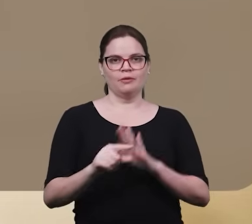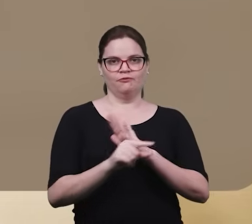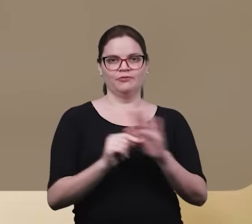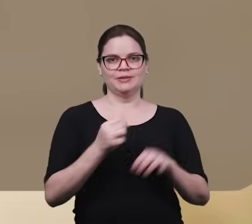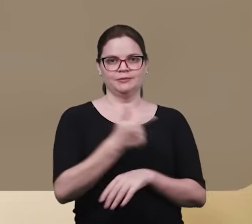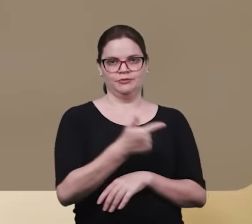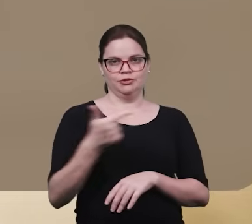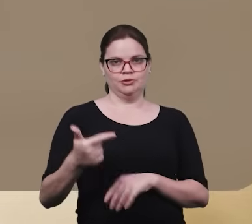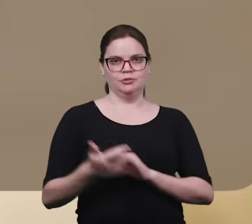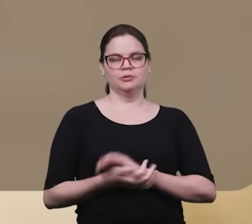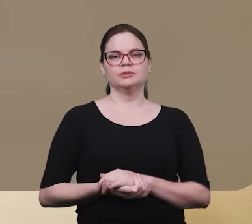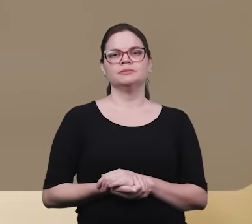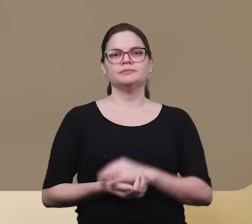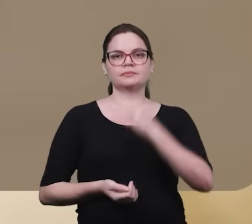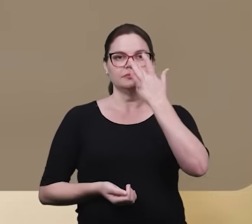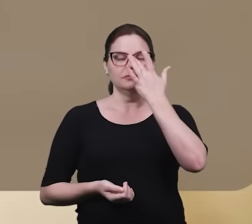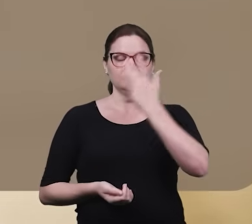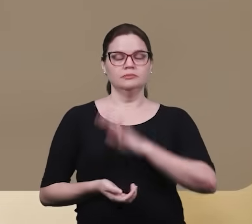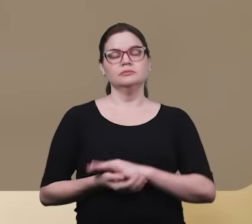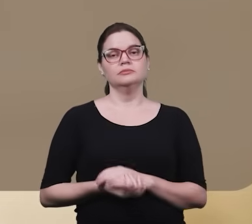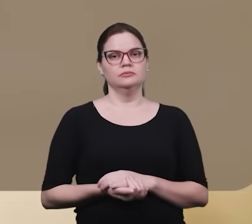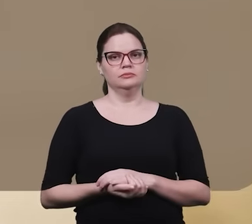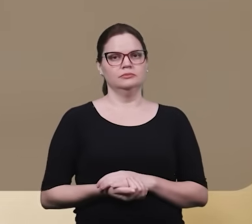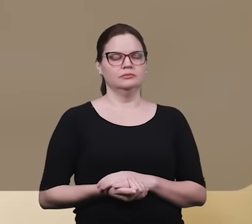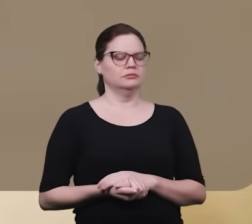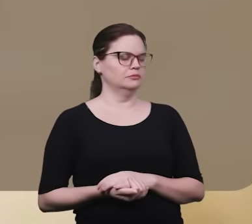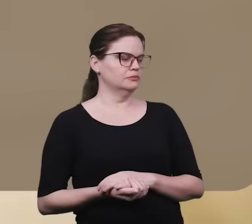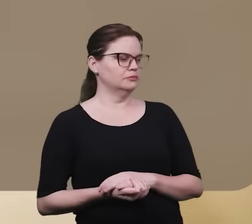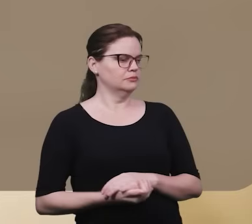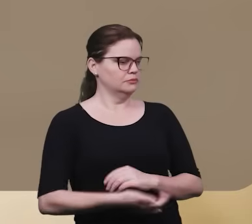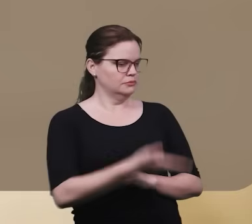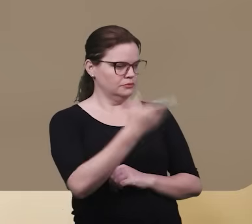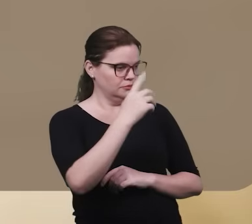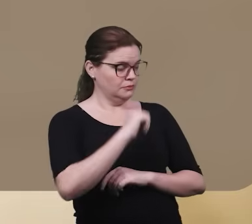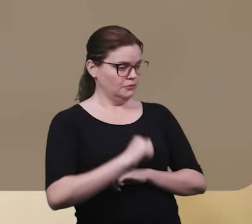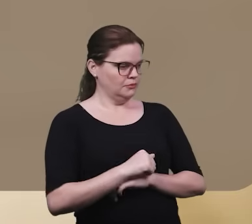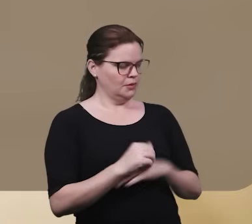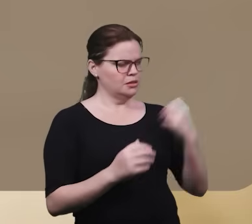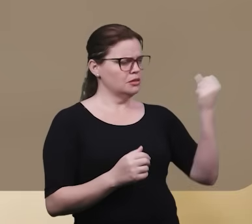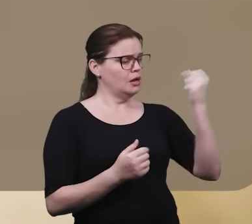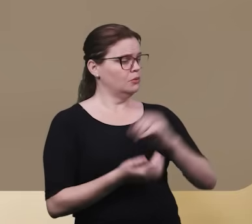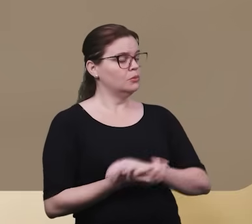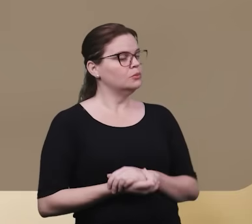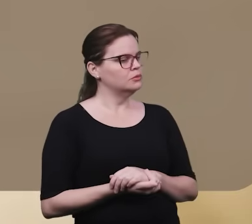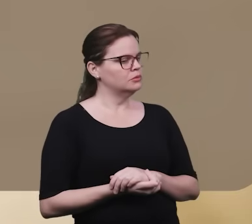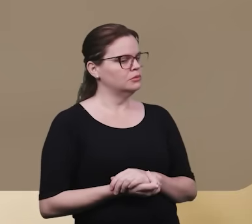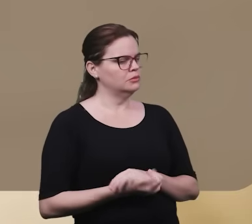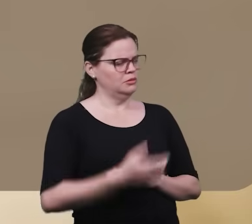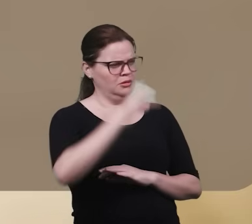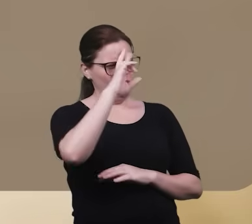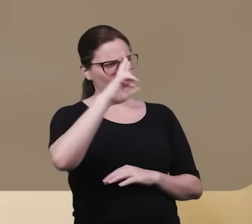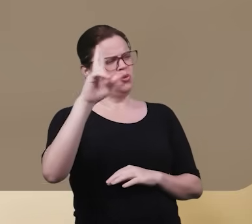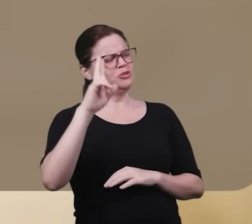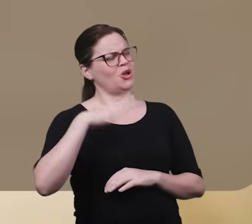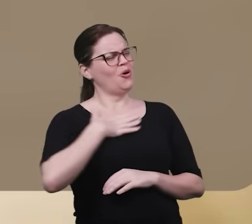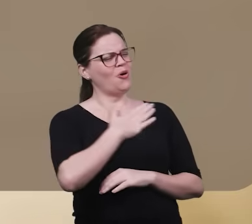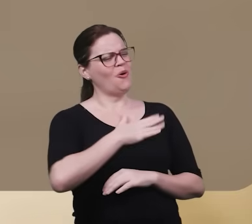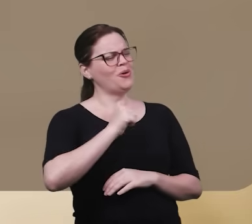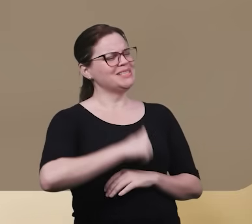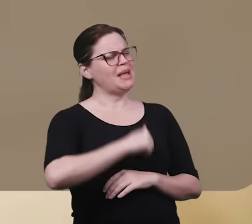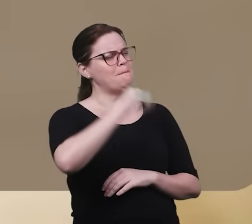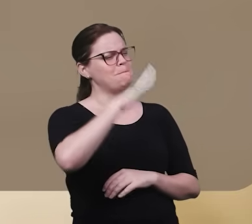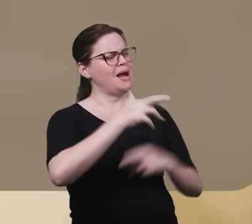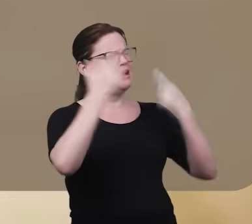No verso 22 do capítulo 15 de 1 Samuel. Porém Samuel disse: tem porventura o Senhor